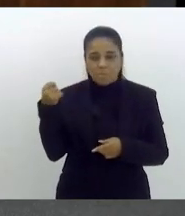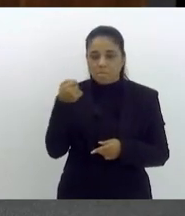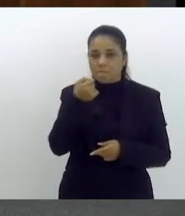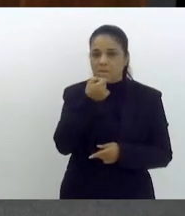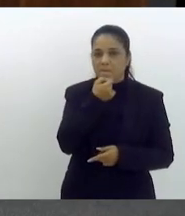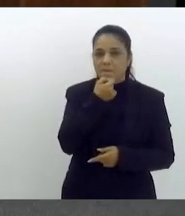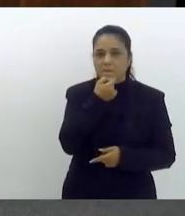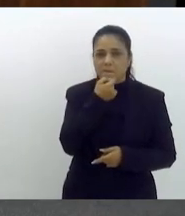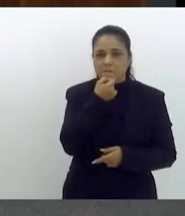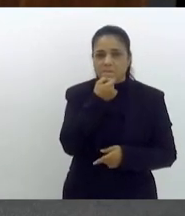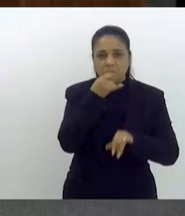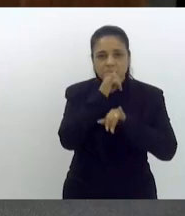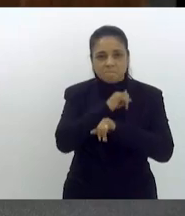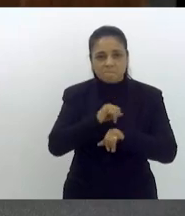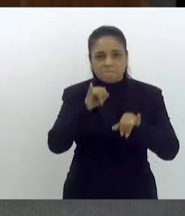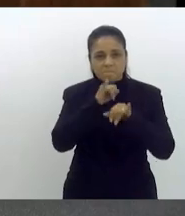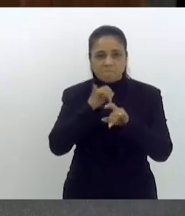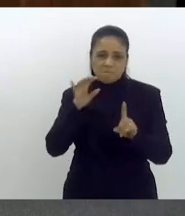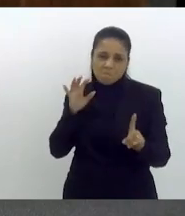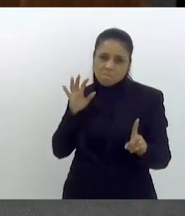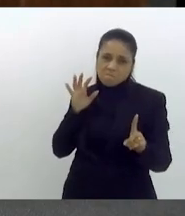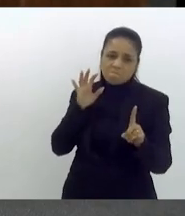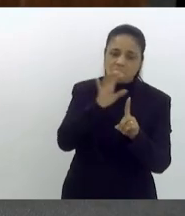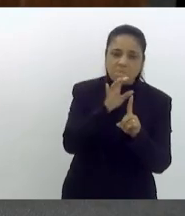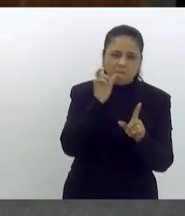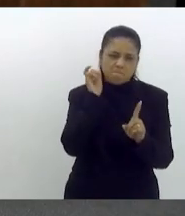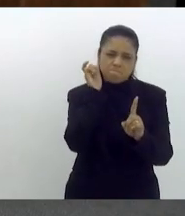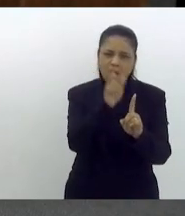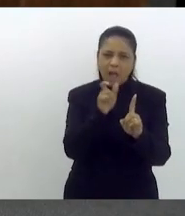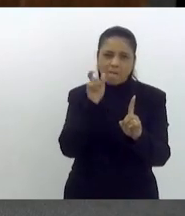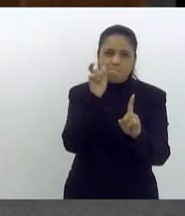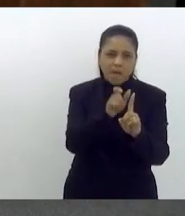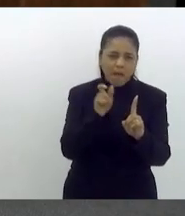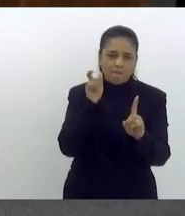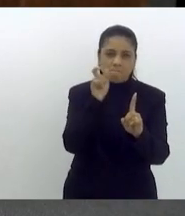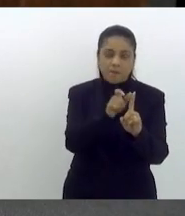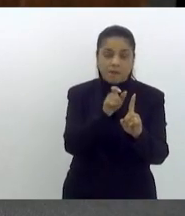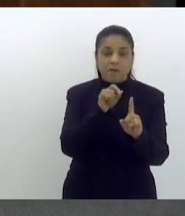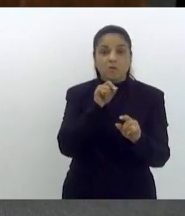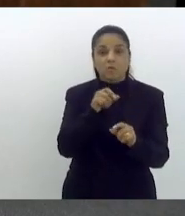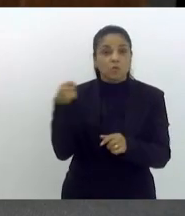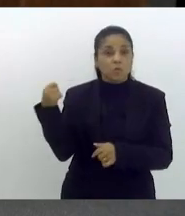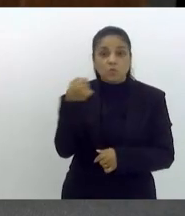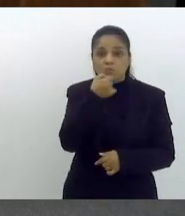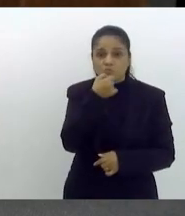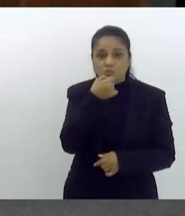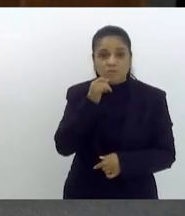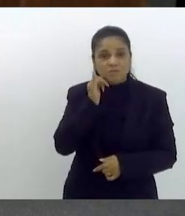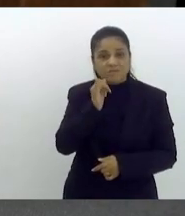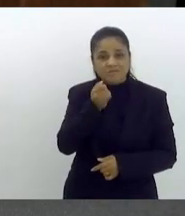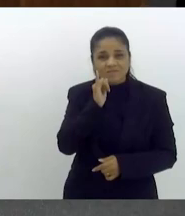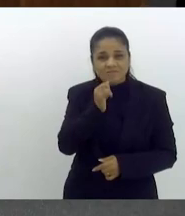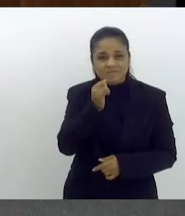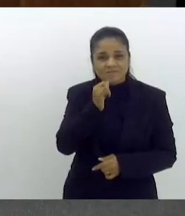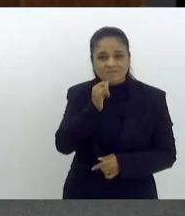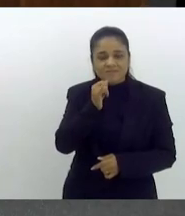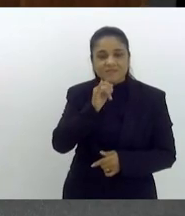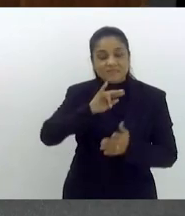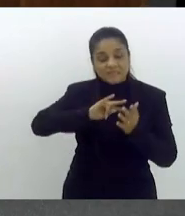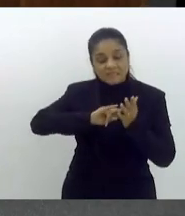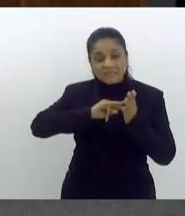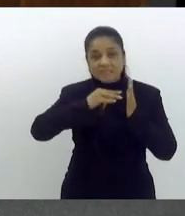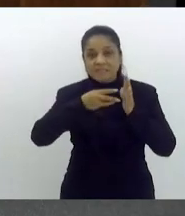para atacar mas o que precisa usar de um microfone para dignificar